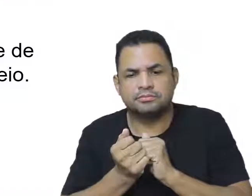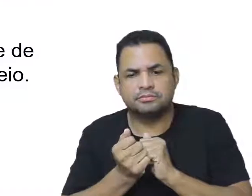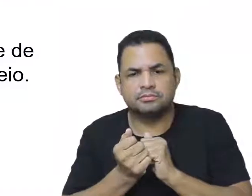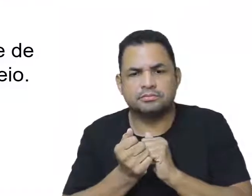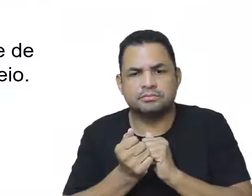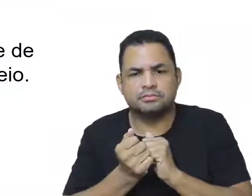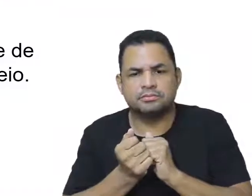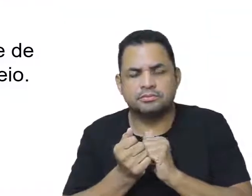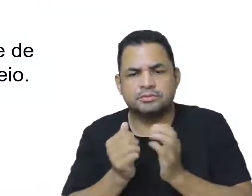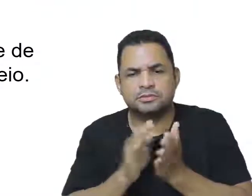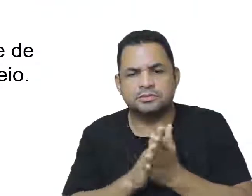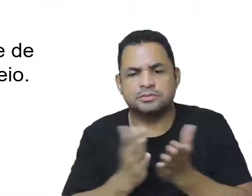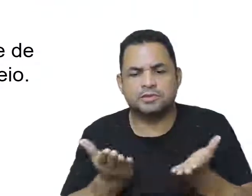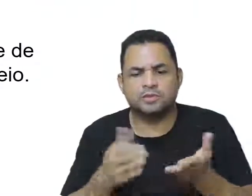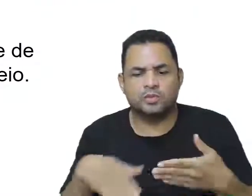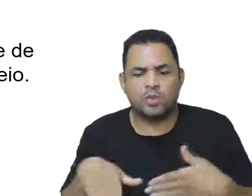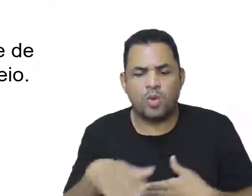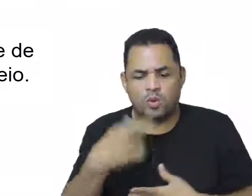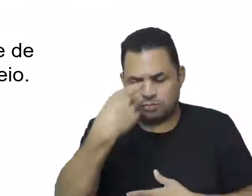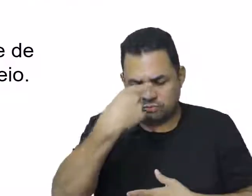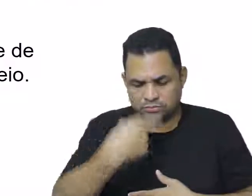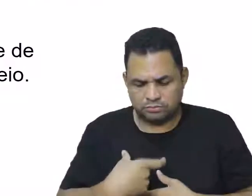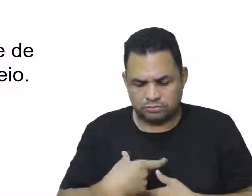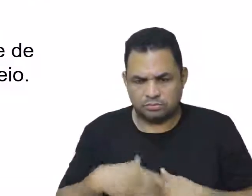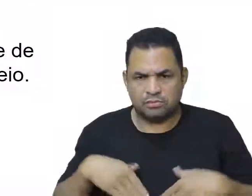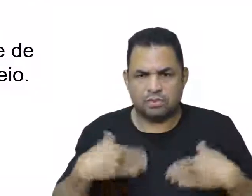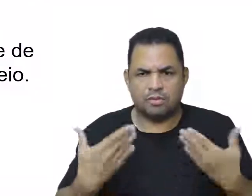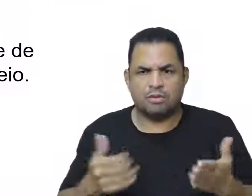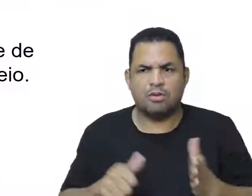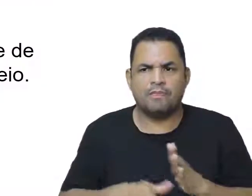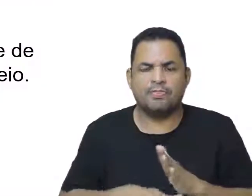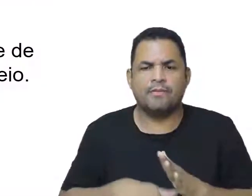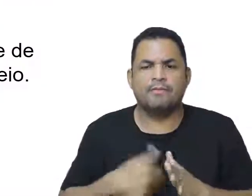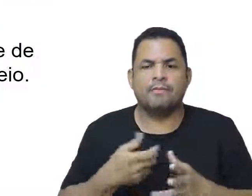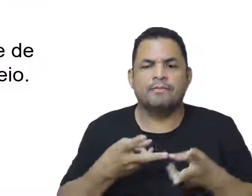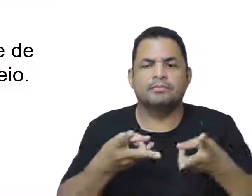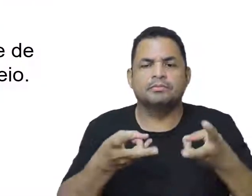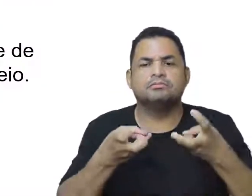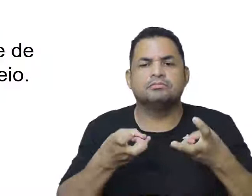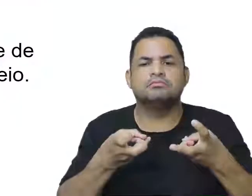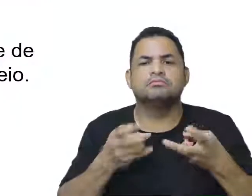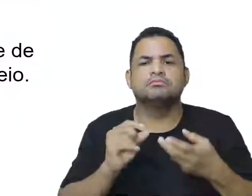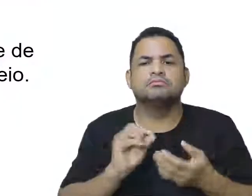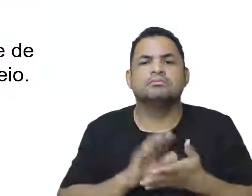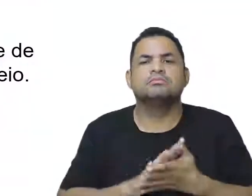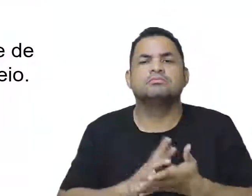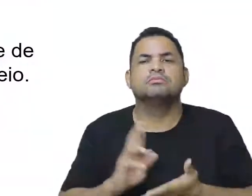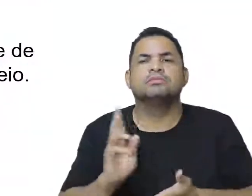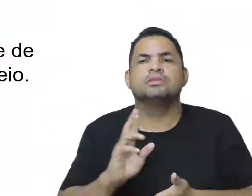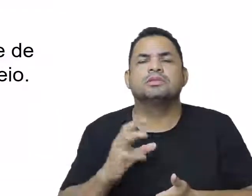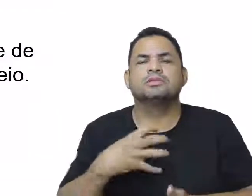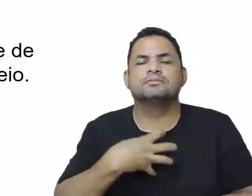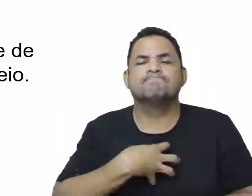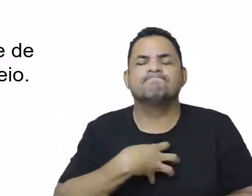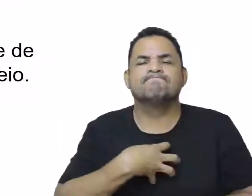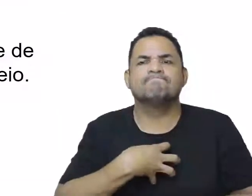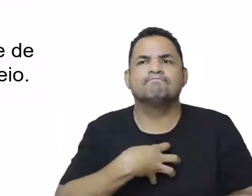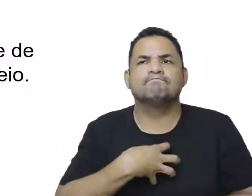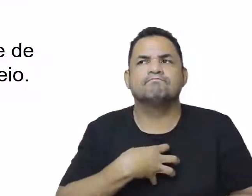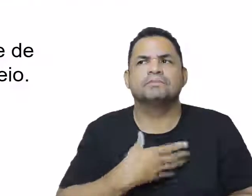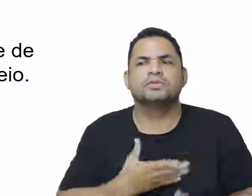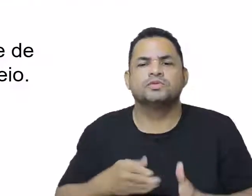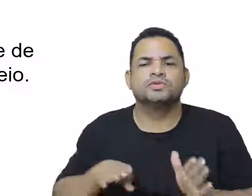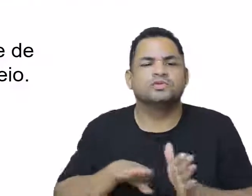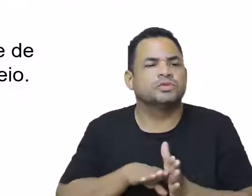de um indivíduo num determinado ambiente. Qual que é a nossa primeira percepção do ambiente? Quem é que sente? Quando a gente chega num